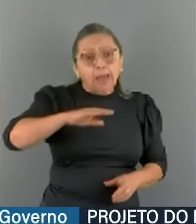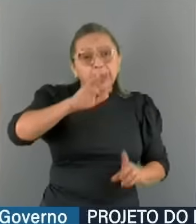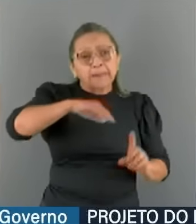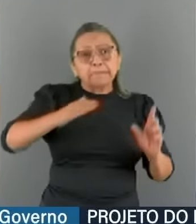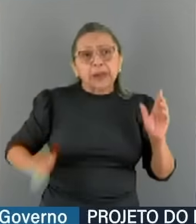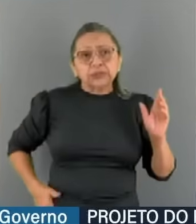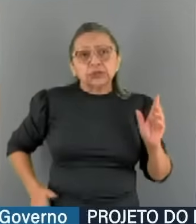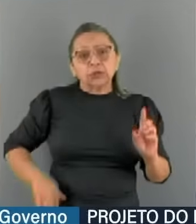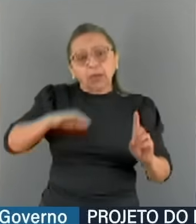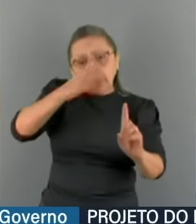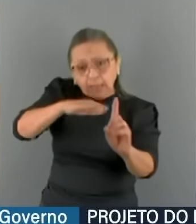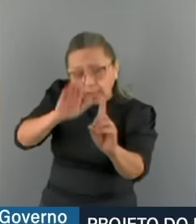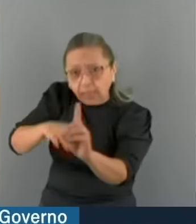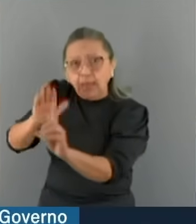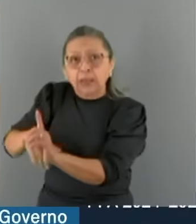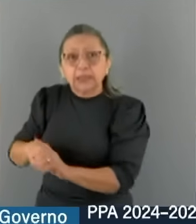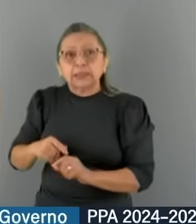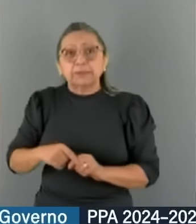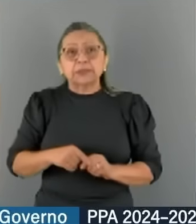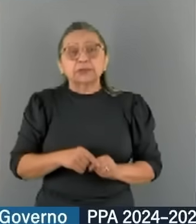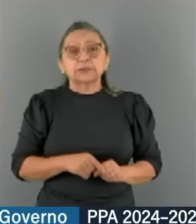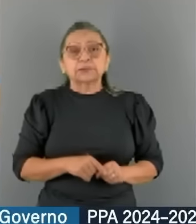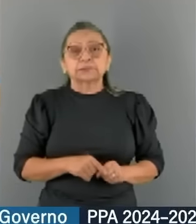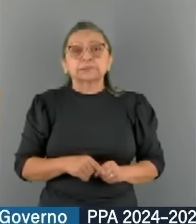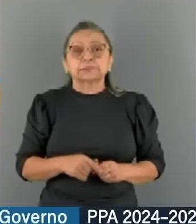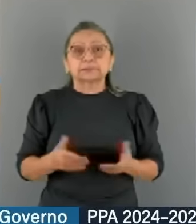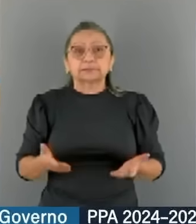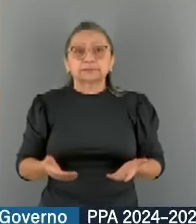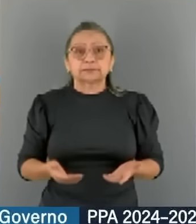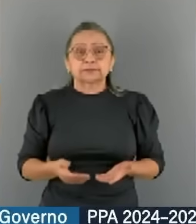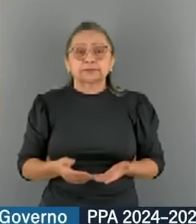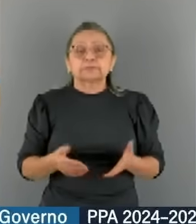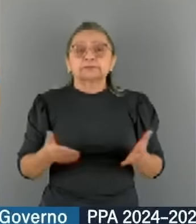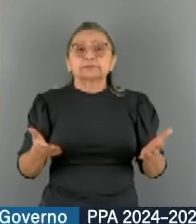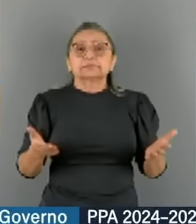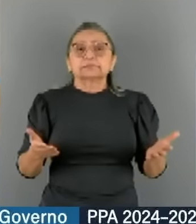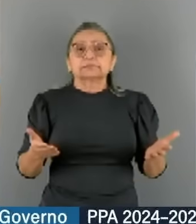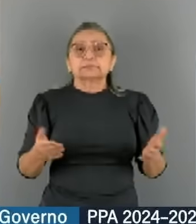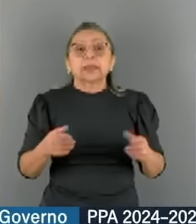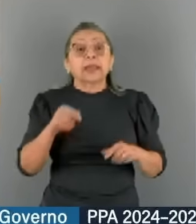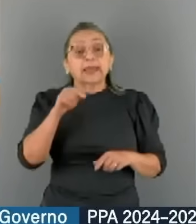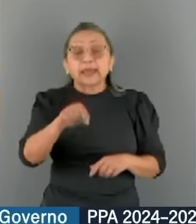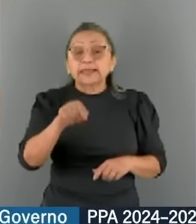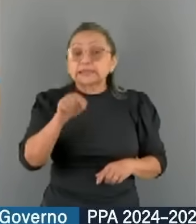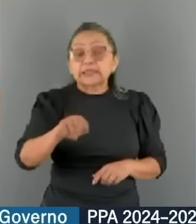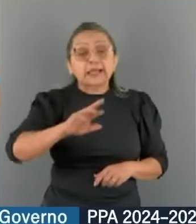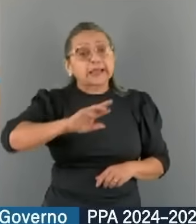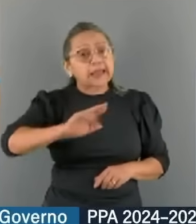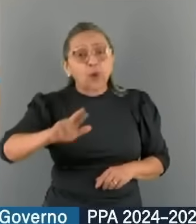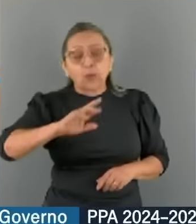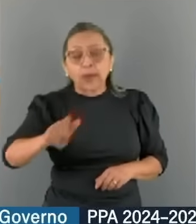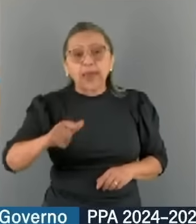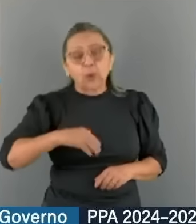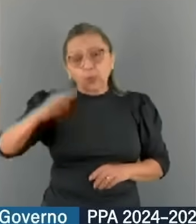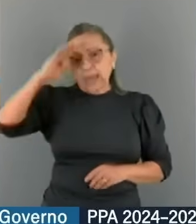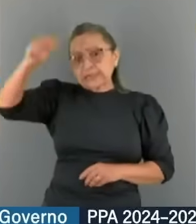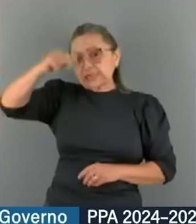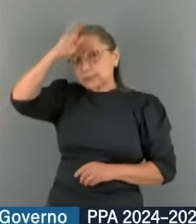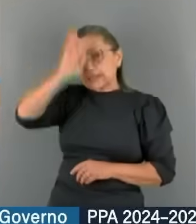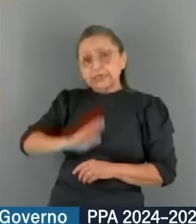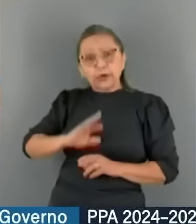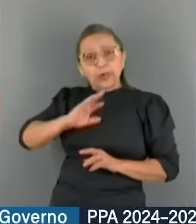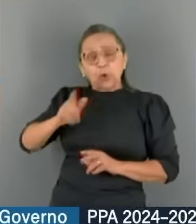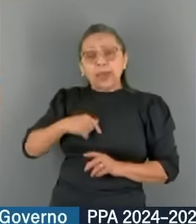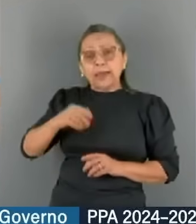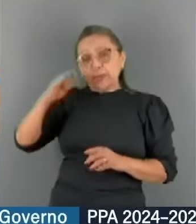Que isso? Que tá batendo continência pra bandido. Chegamos ao cúmulo... Esse não é o general, esse não é o Exército Brasileiro,